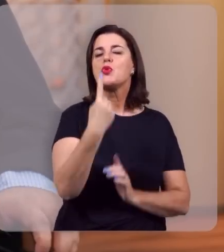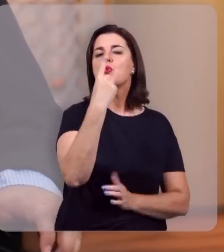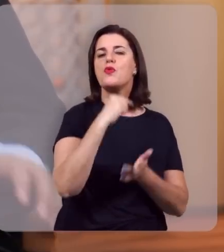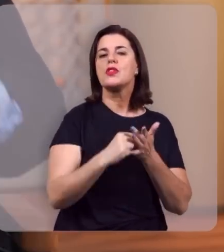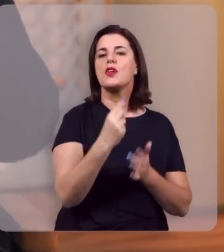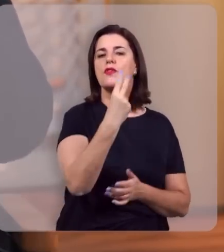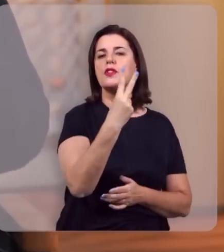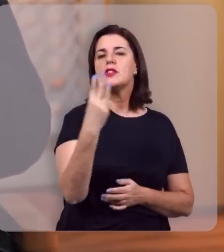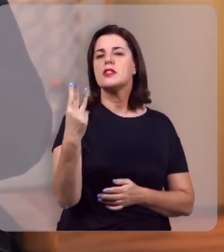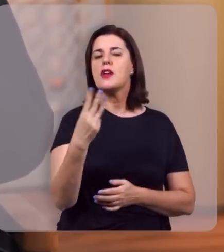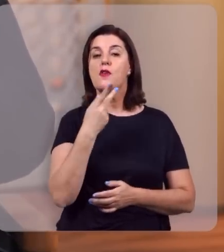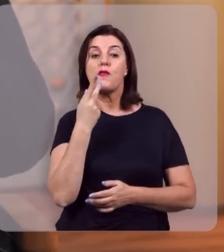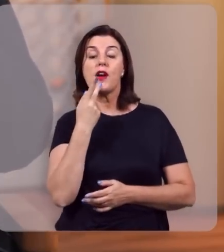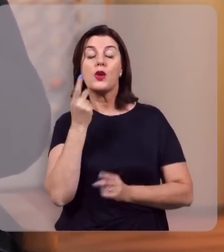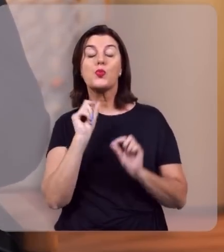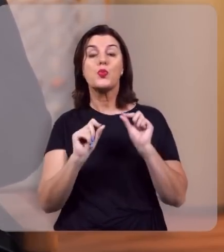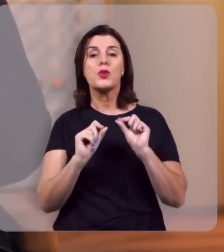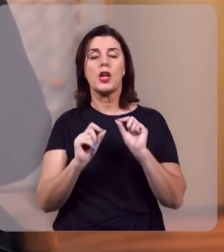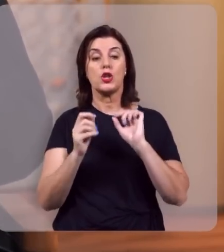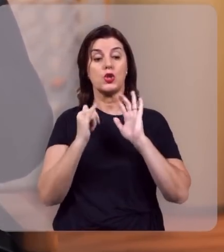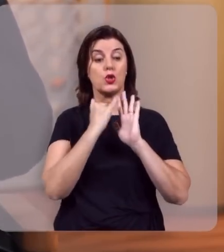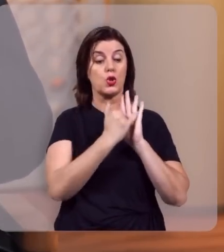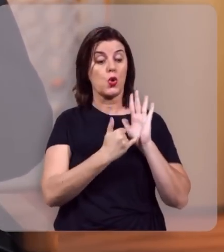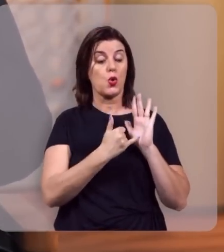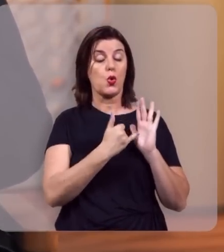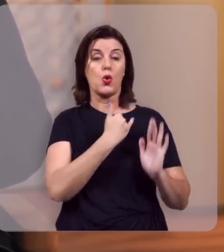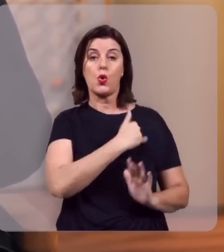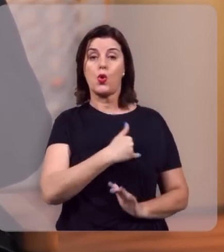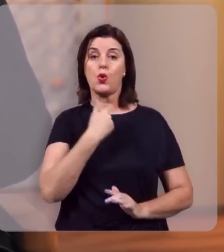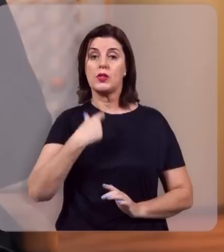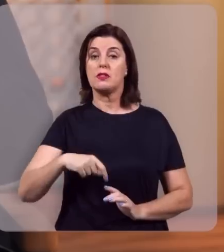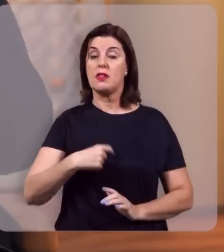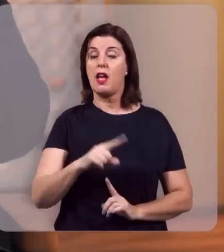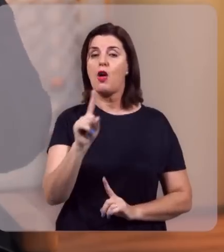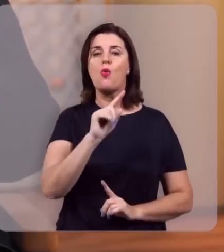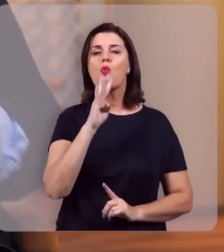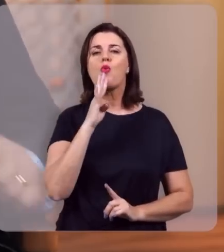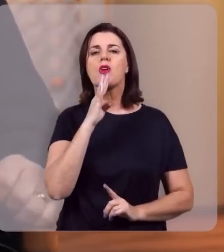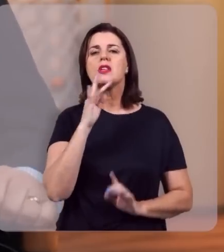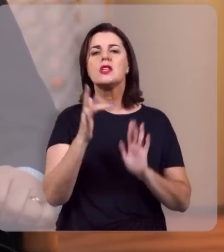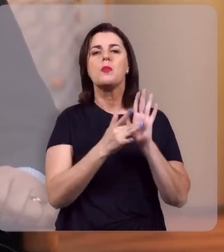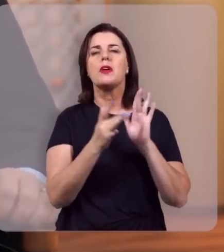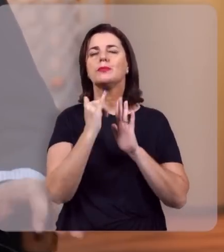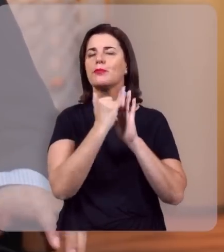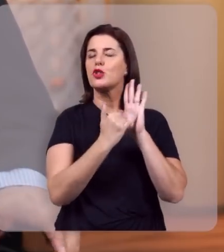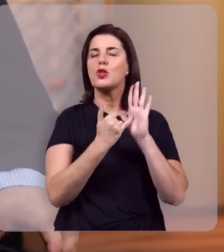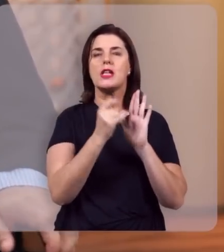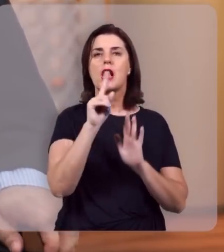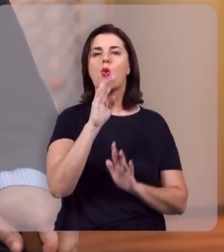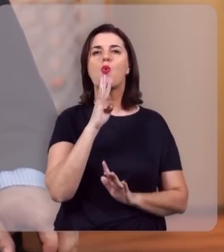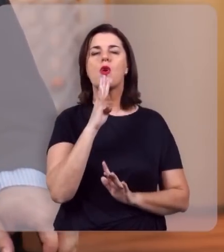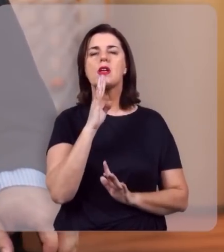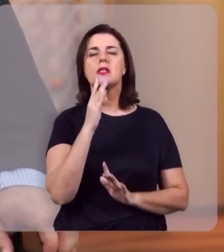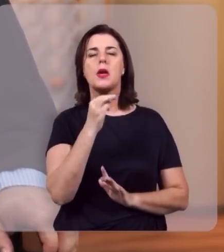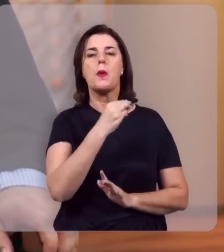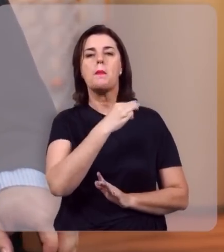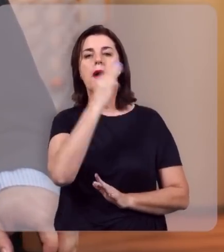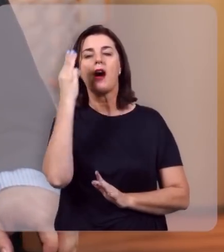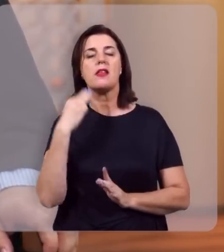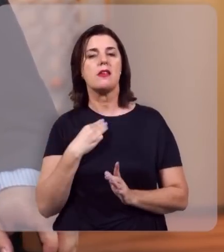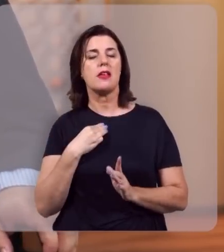foi traduzido para dizer que José não conheceu Maria enquanto Jesus não nasceu. Ou seja, ele não